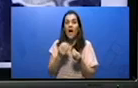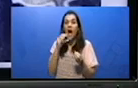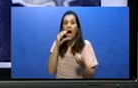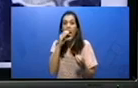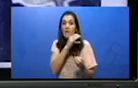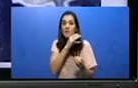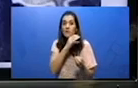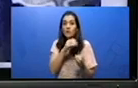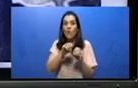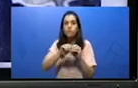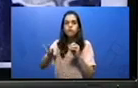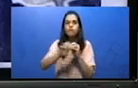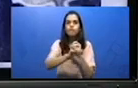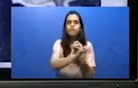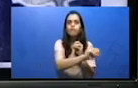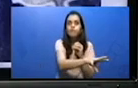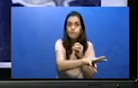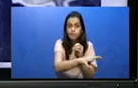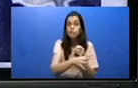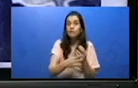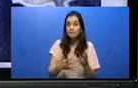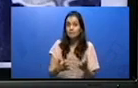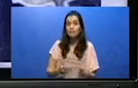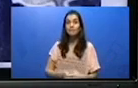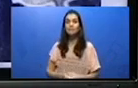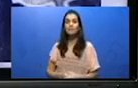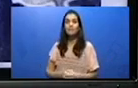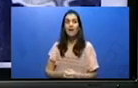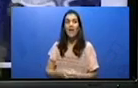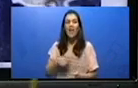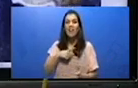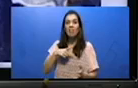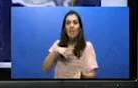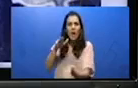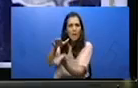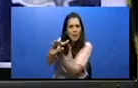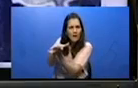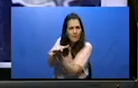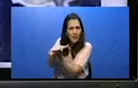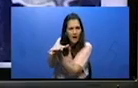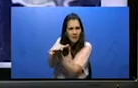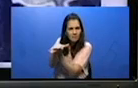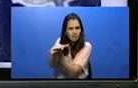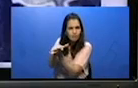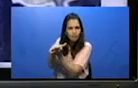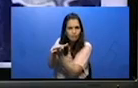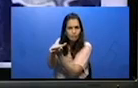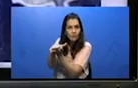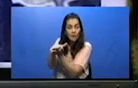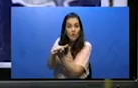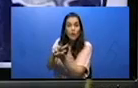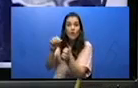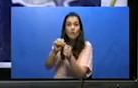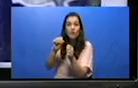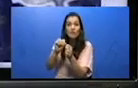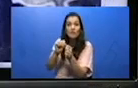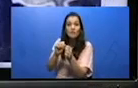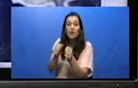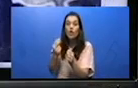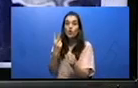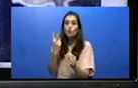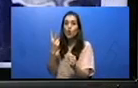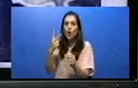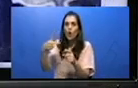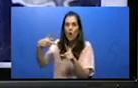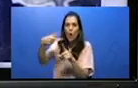regeneração. Vamos imaginar que nós temos uma planária, pegamos esse animal e vamos fazer dois cortes. Um corte